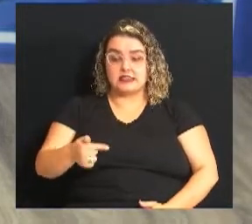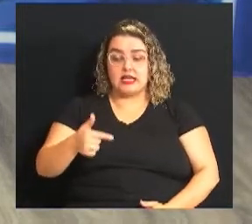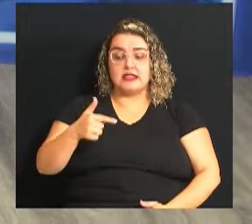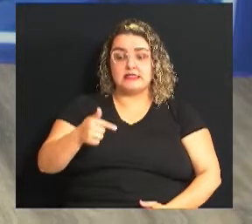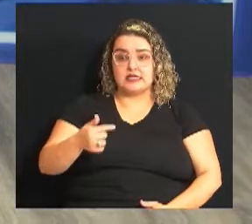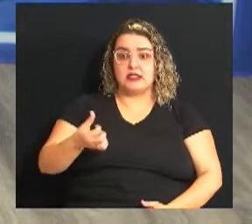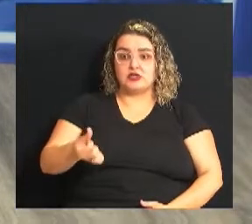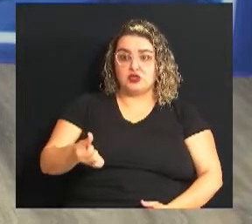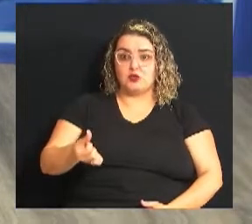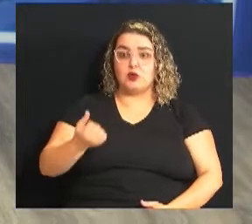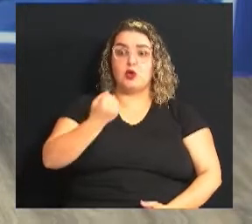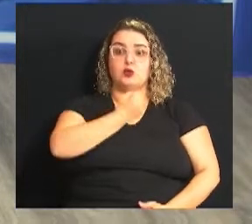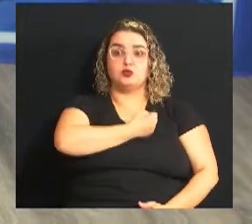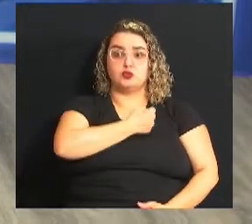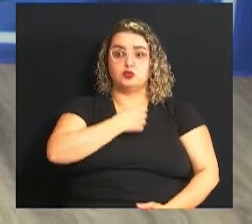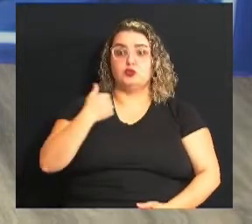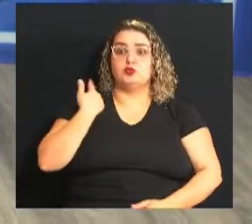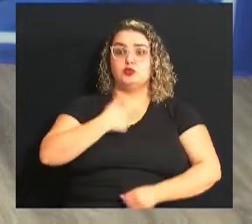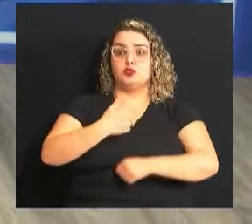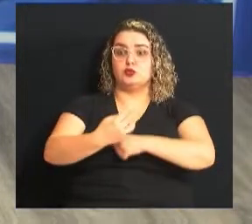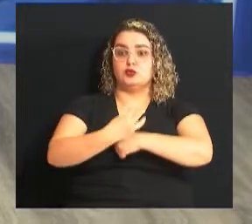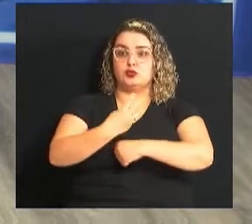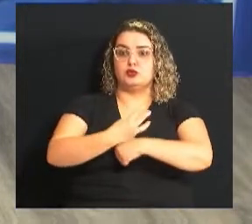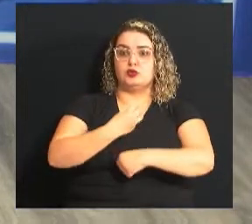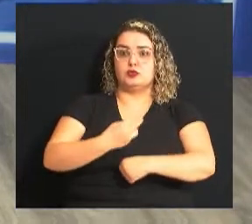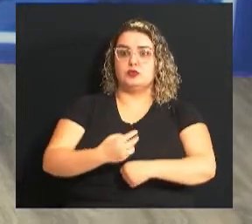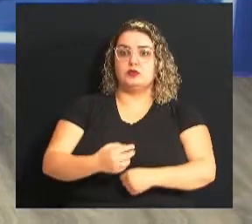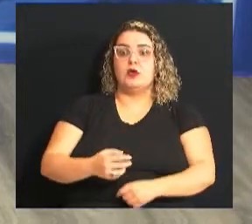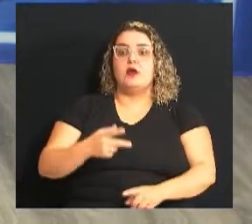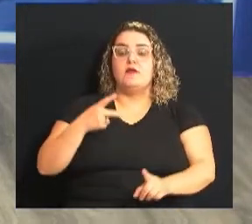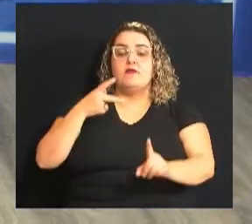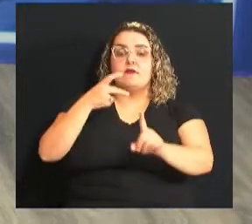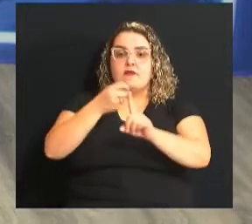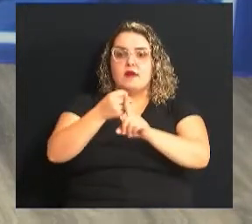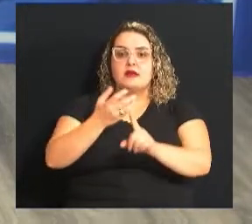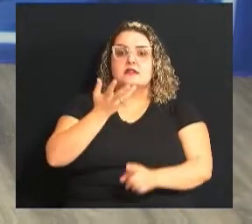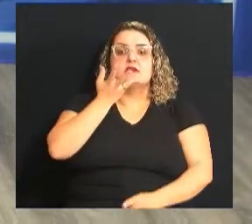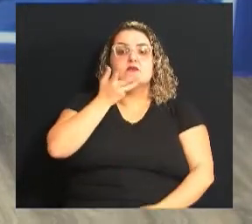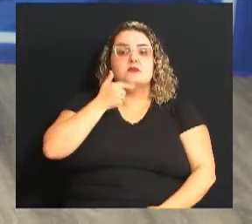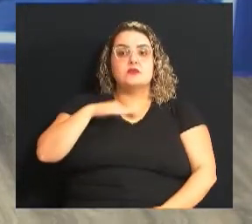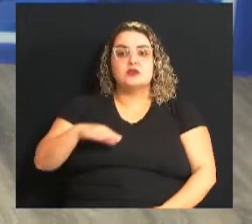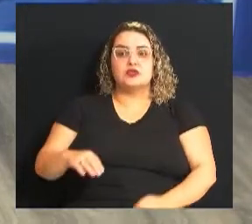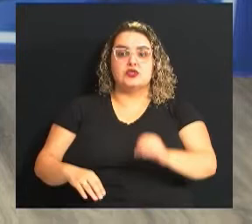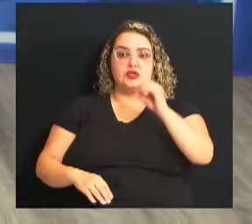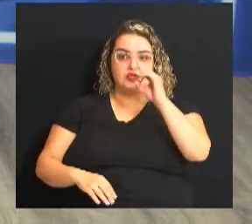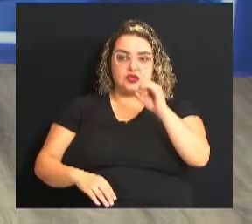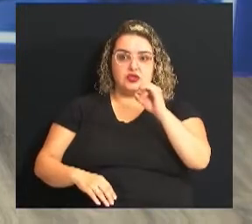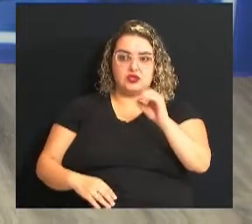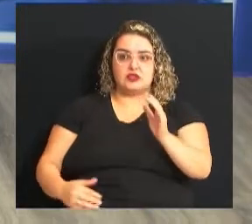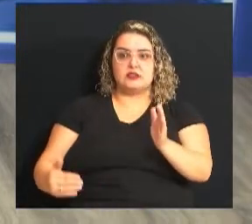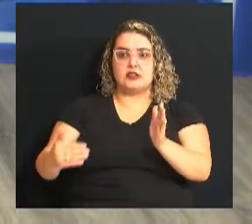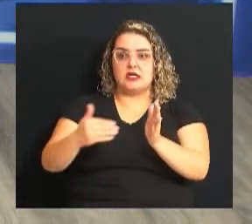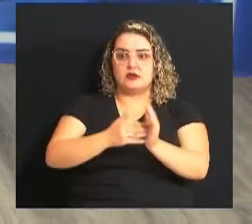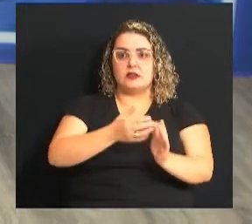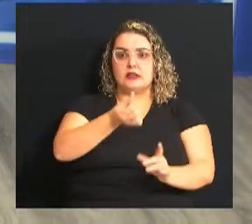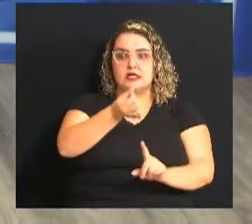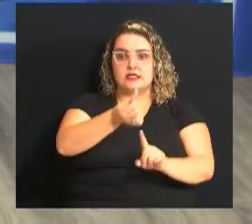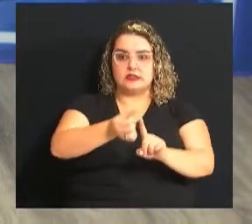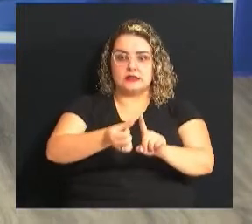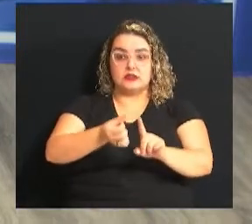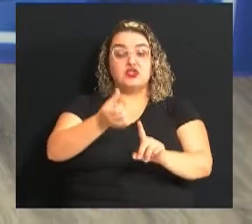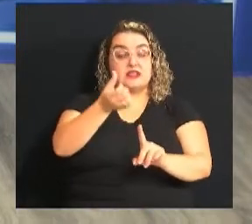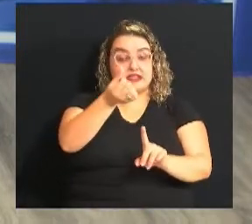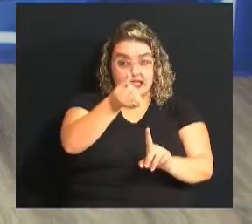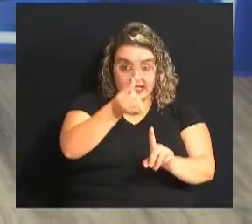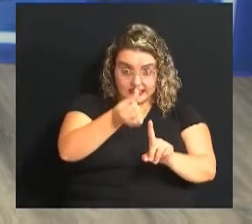97829-3776 é o número do nosso WhatsApp, vacinação para criança em relação à Covid-19. Manda o